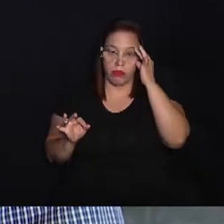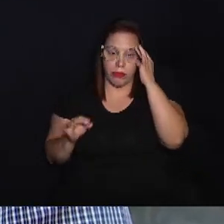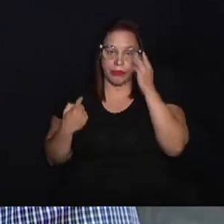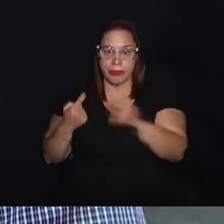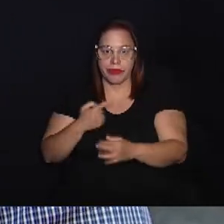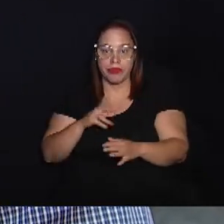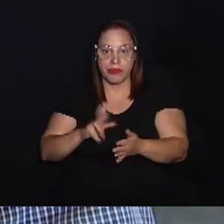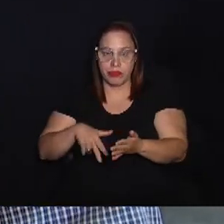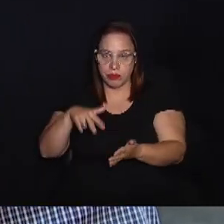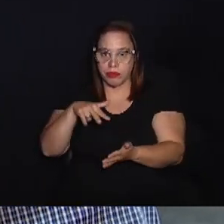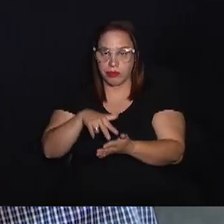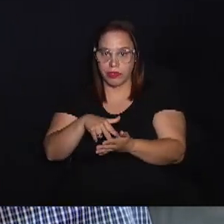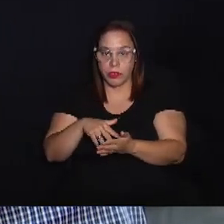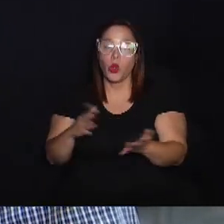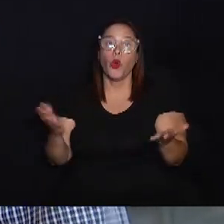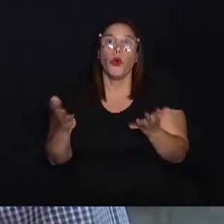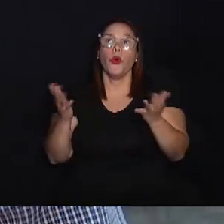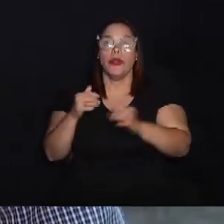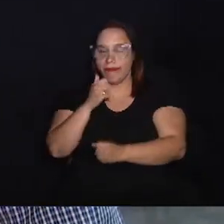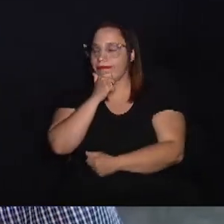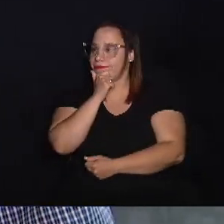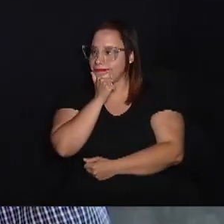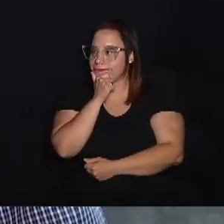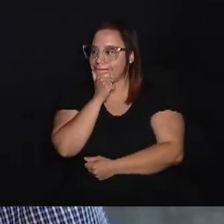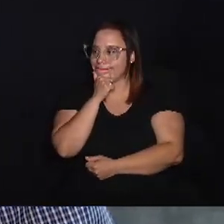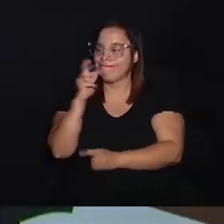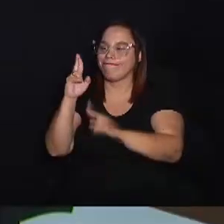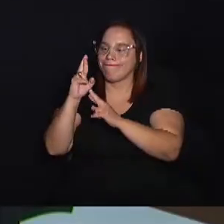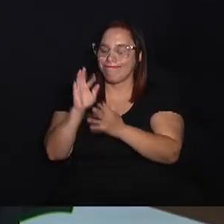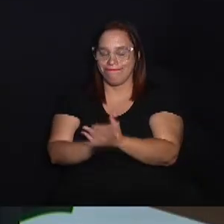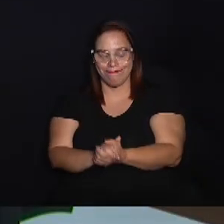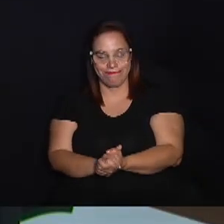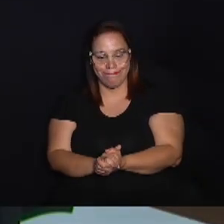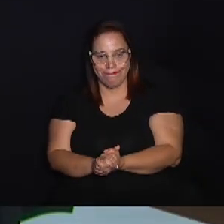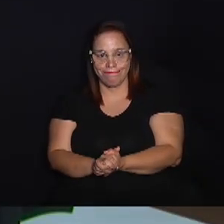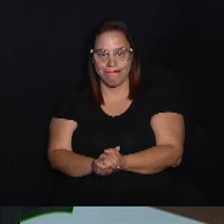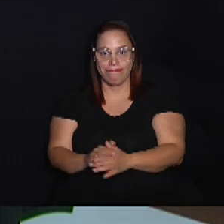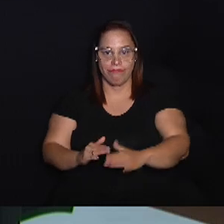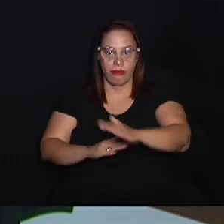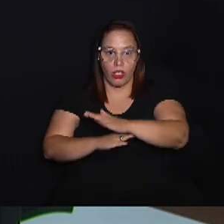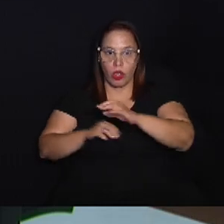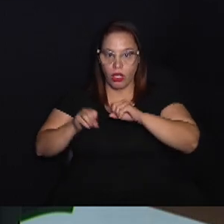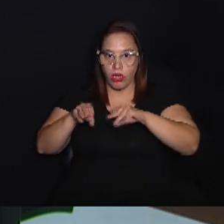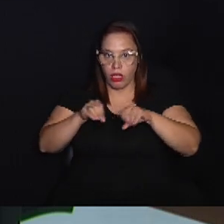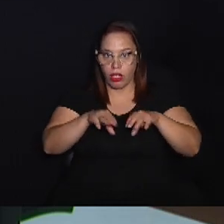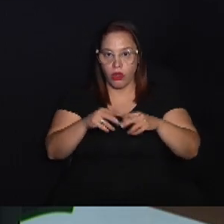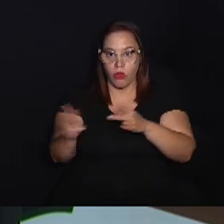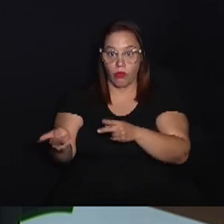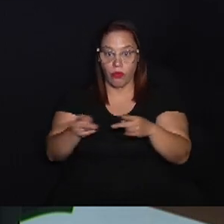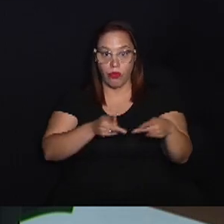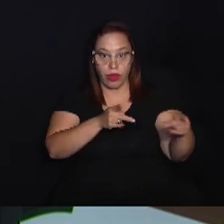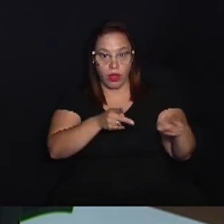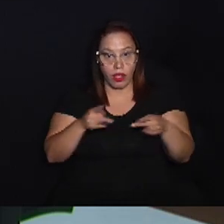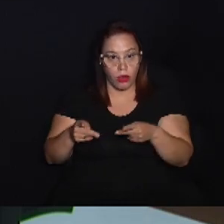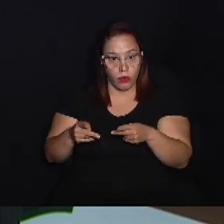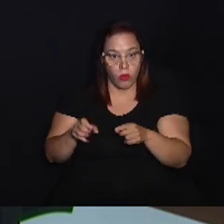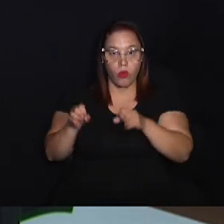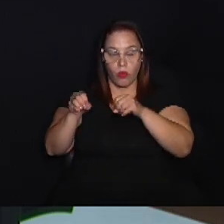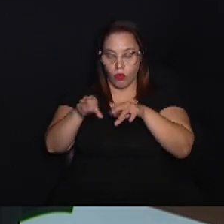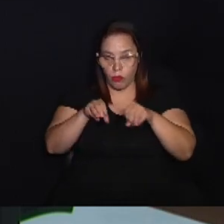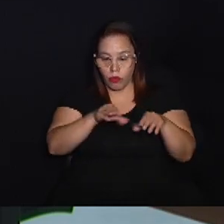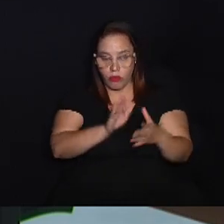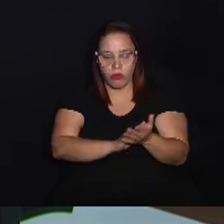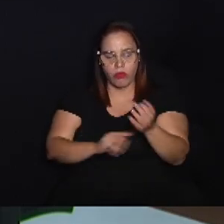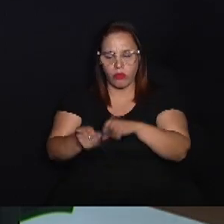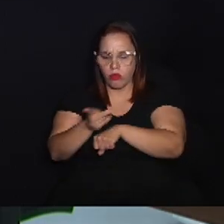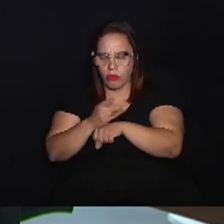nos mantenhamos animados, né? E esperançosos. O Câmara Educa é um programa de visitação de caráter educativo que